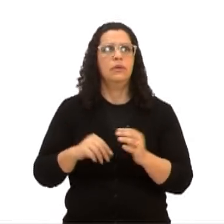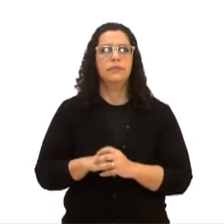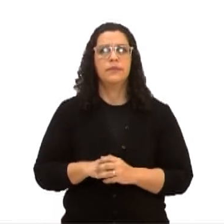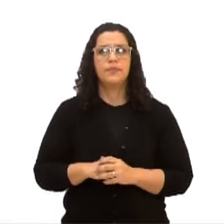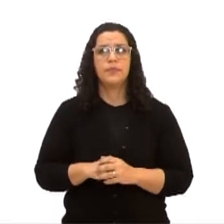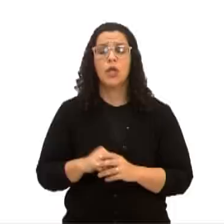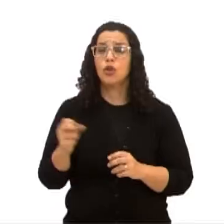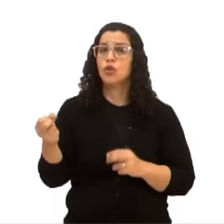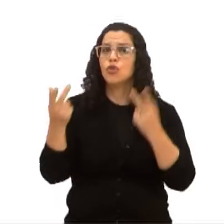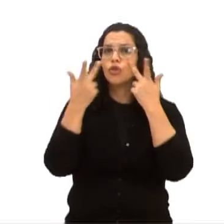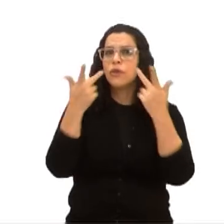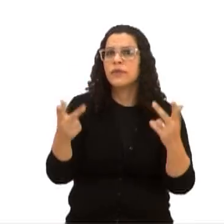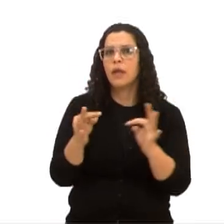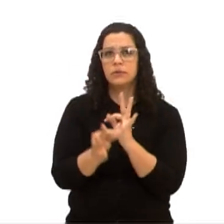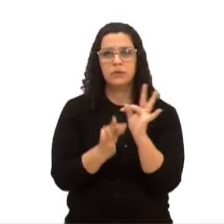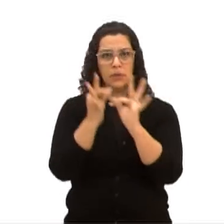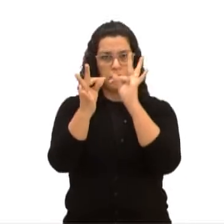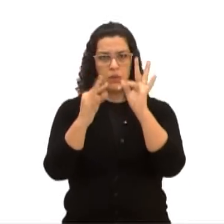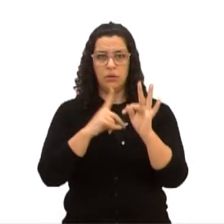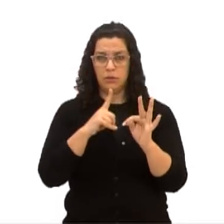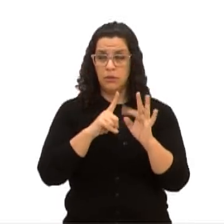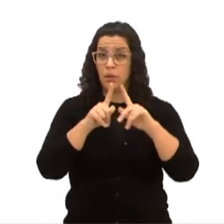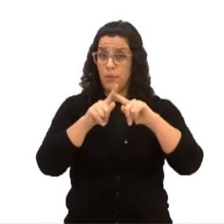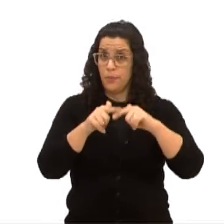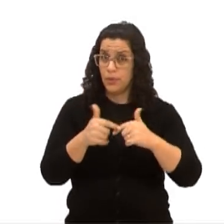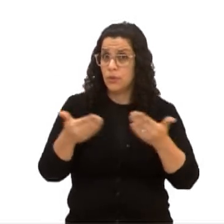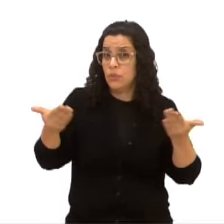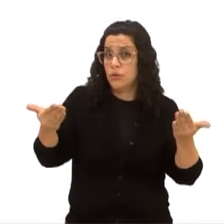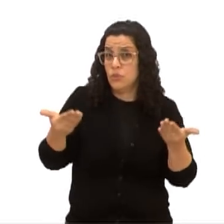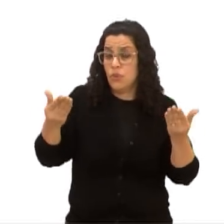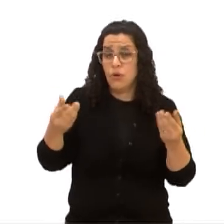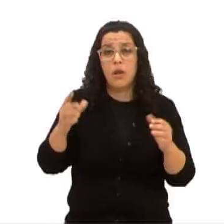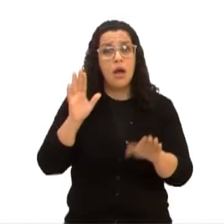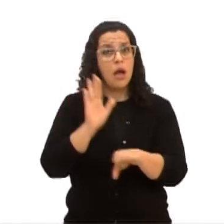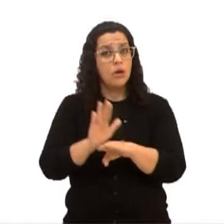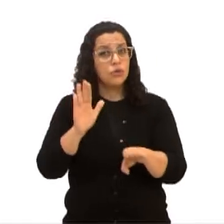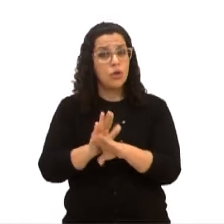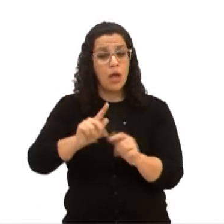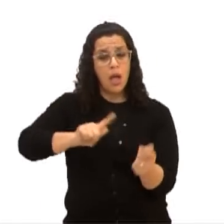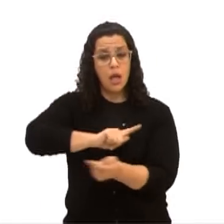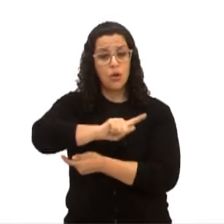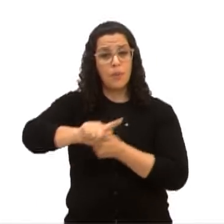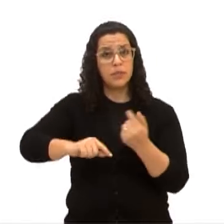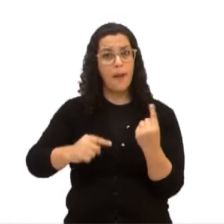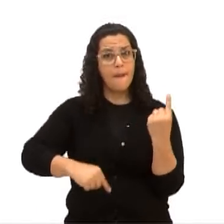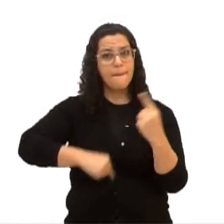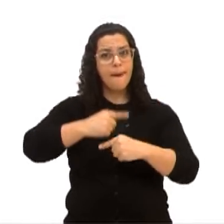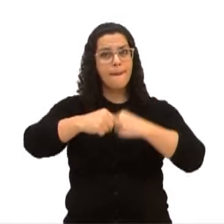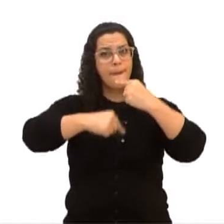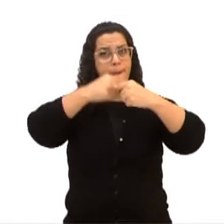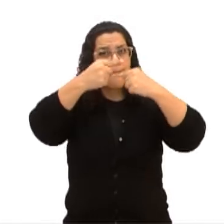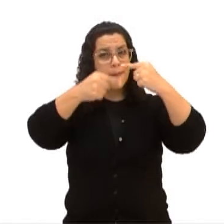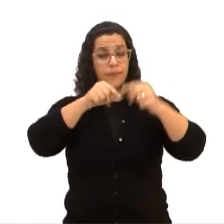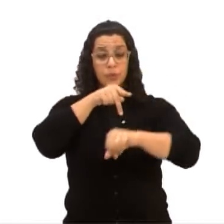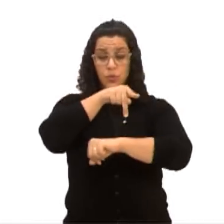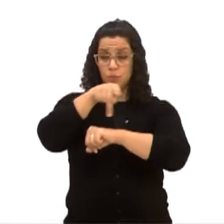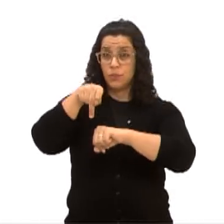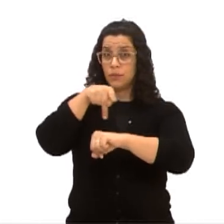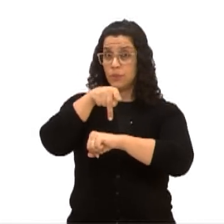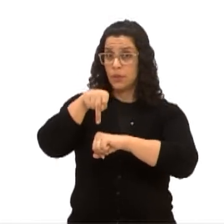propiciou as inovações tecnológicas. E isso promoveu a globalização, uma vez que os